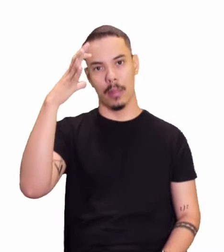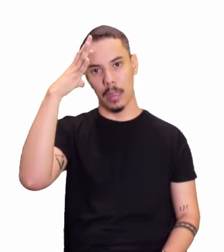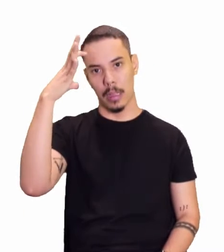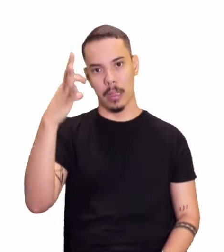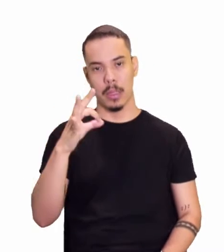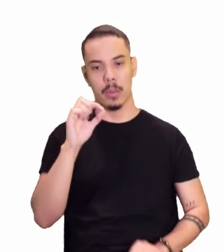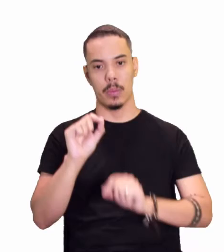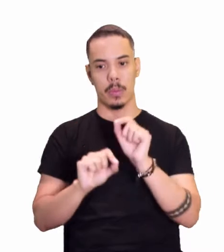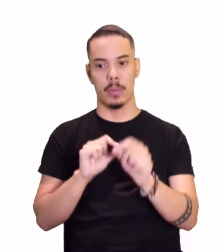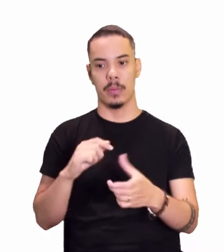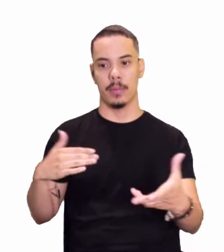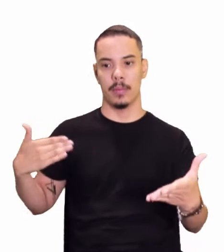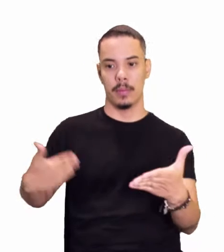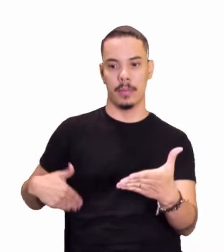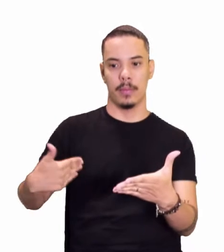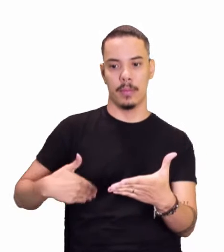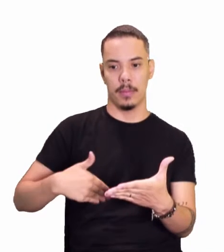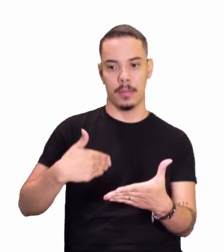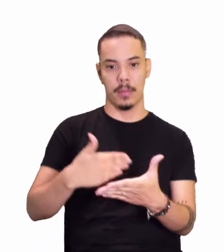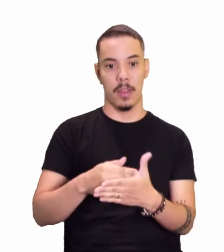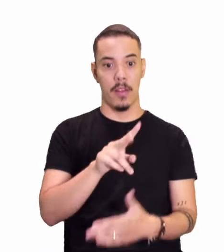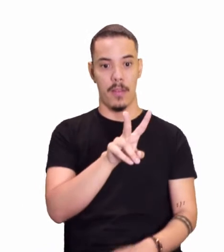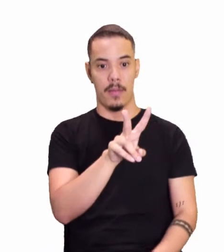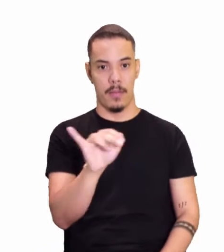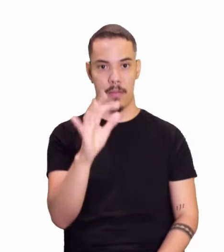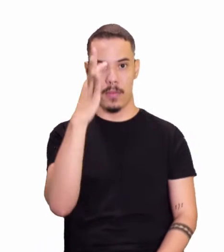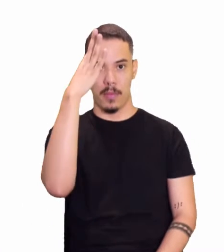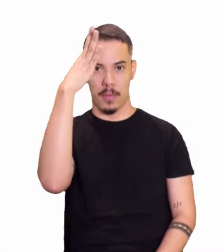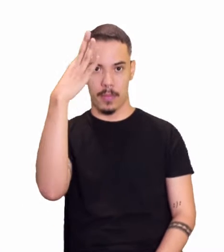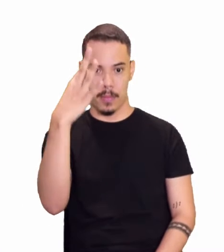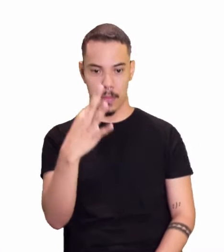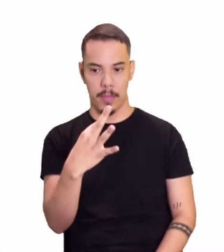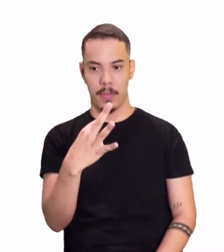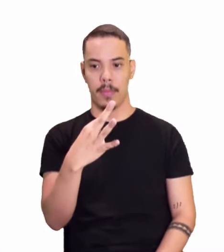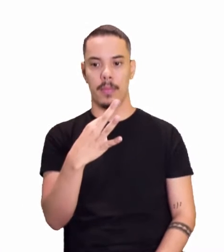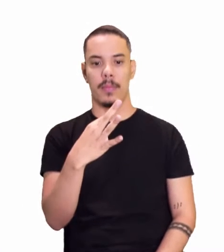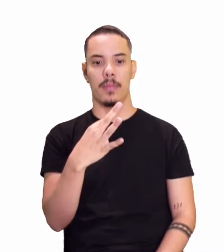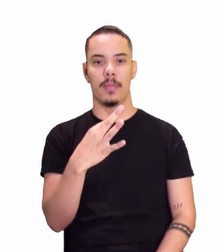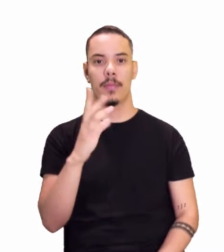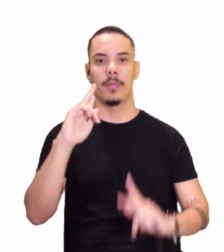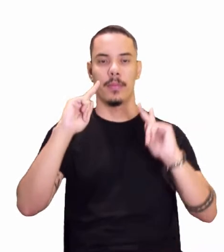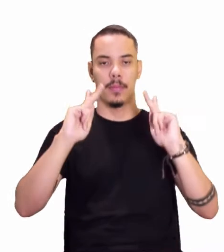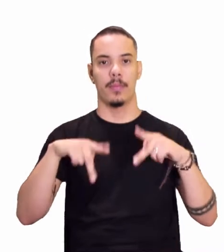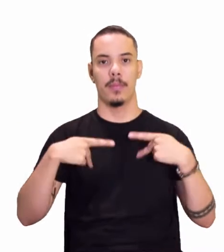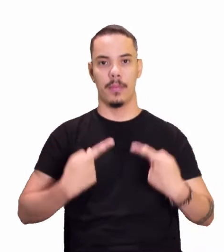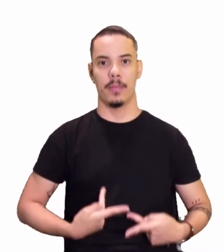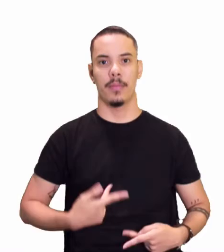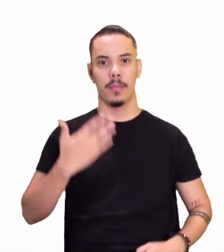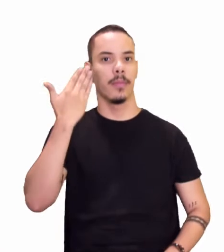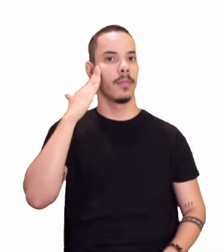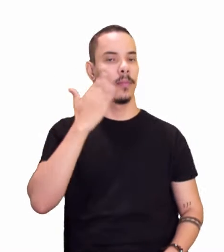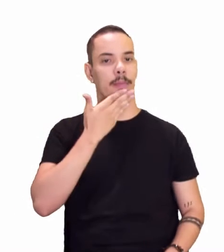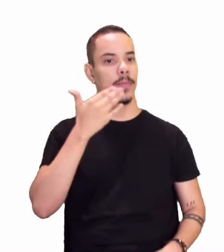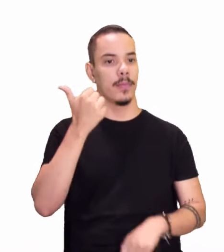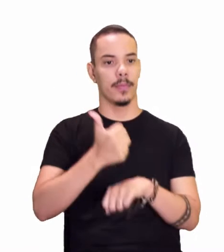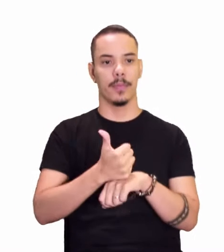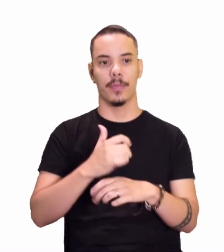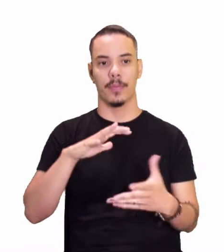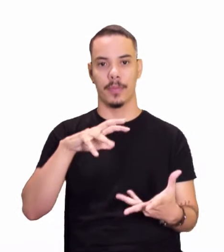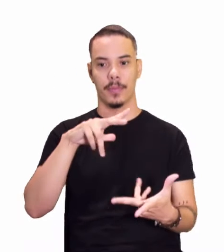esse processo em que vai se compreender aí, em que o homem compreende melhor o mundo. E